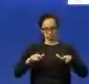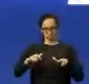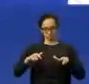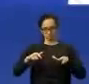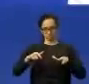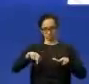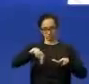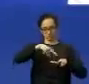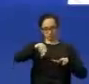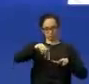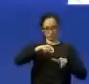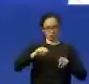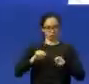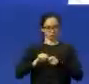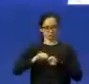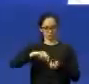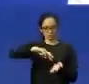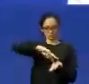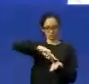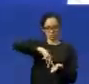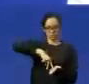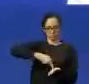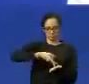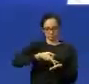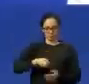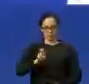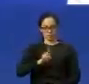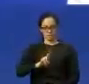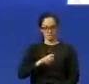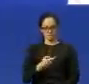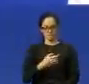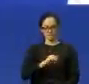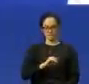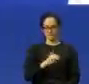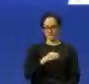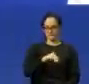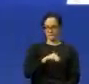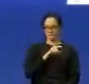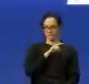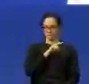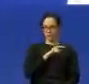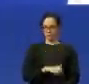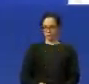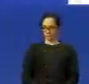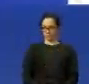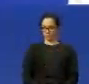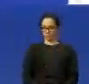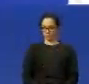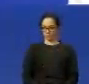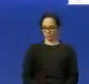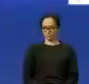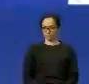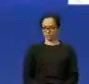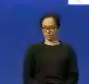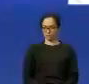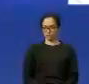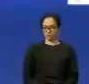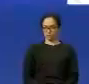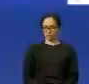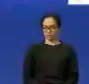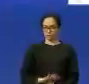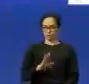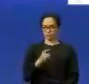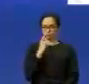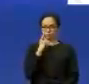forma circular. Ele usa um compasso aí cujas hastes têm 10 centímetros, né? Um transferidor e uma folha de papel. Ele,